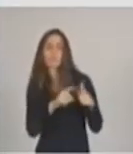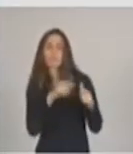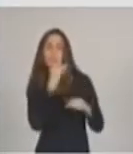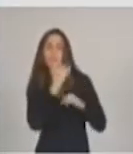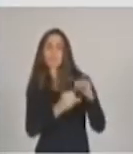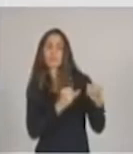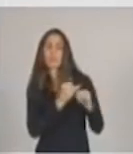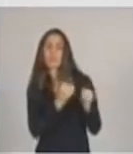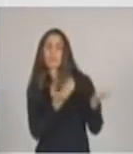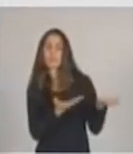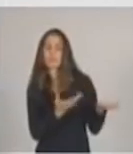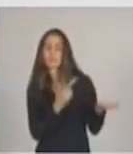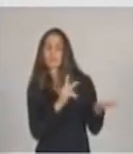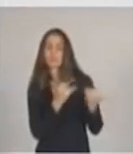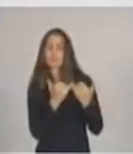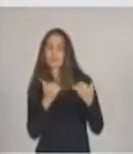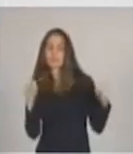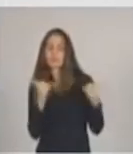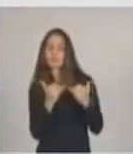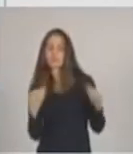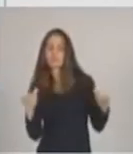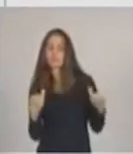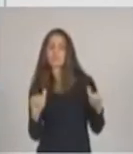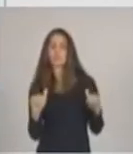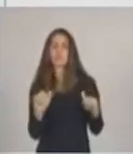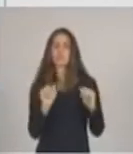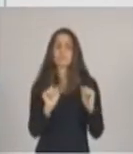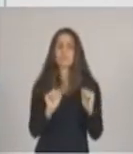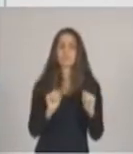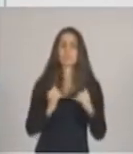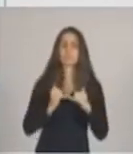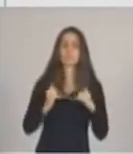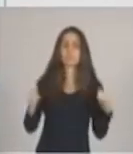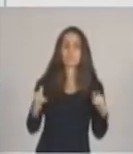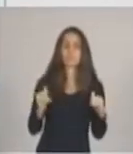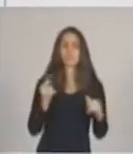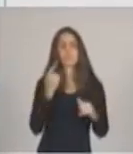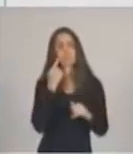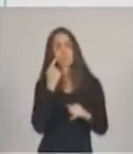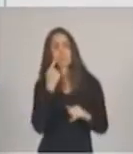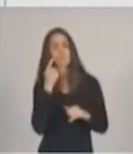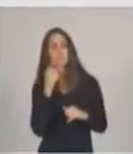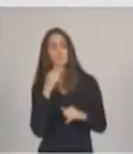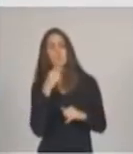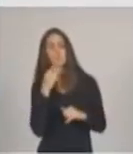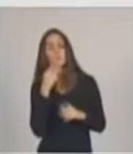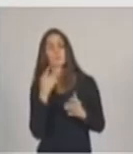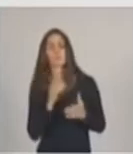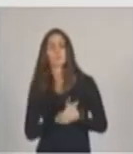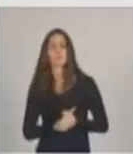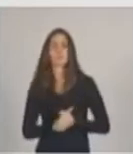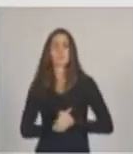ser problema na conexão. Só para dar uma avaliada aí, por favor, que nós não estamos conseguindo ouvi-lo bem, não.